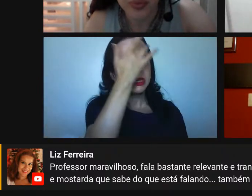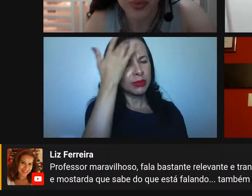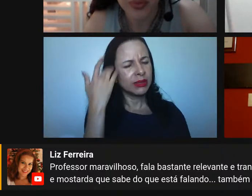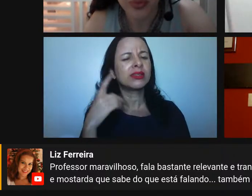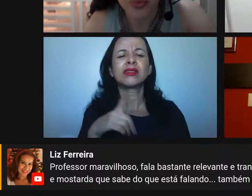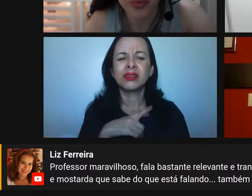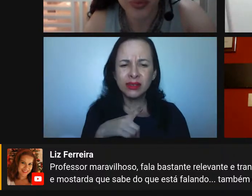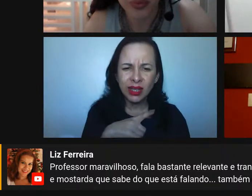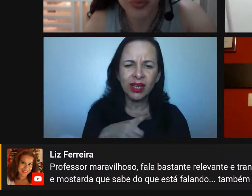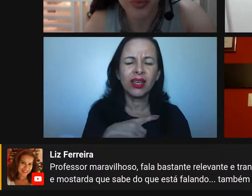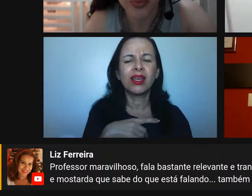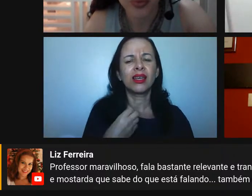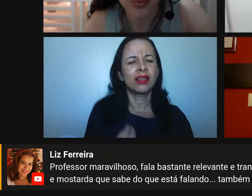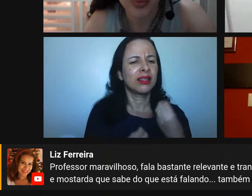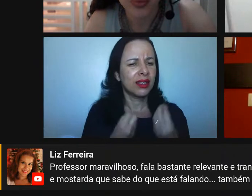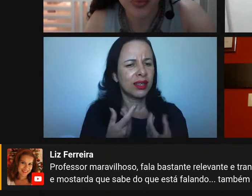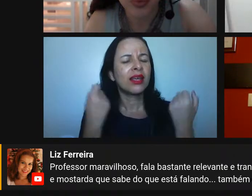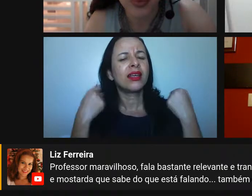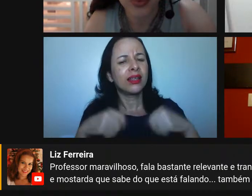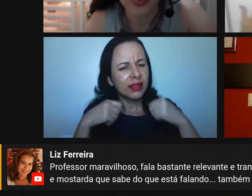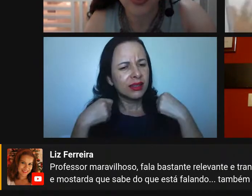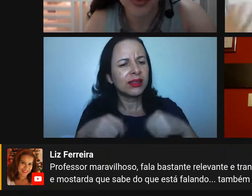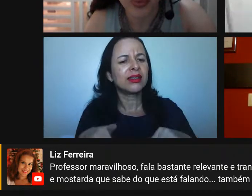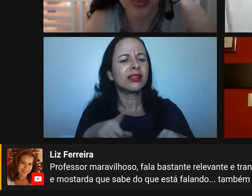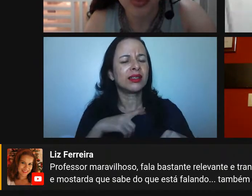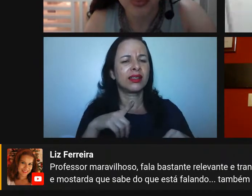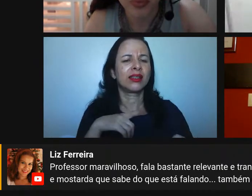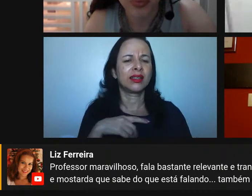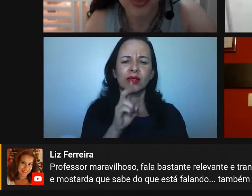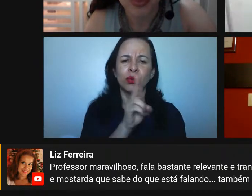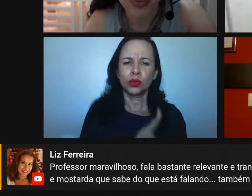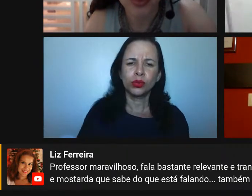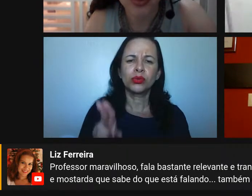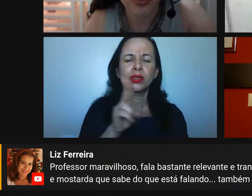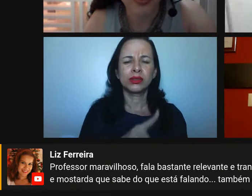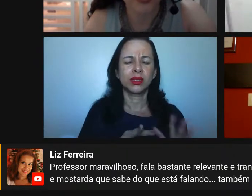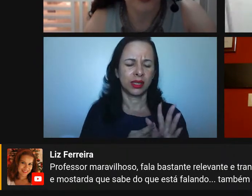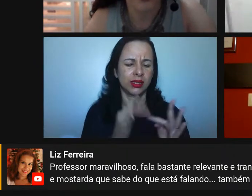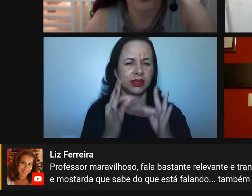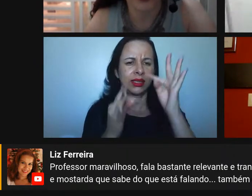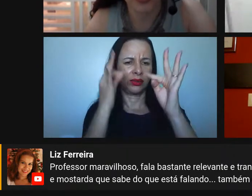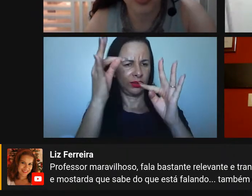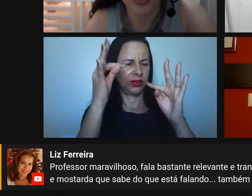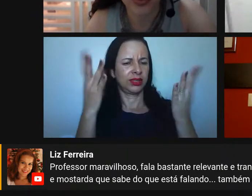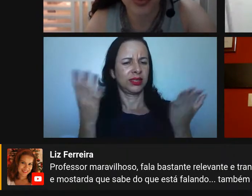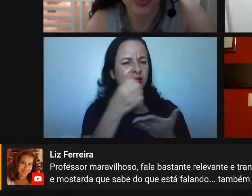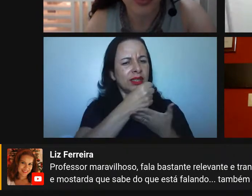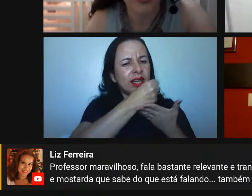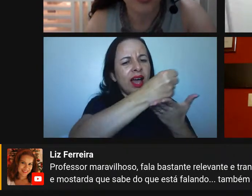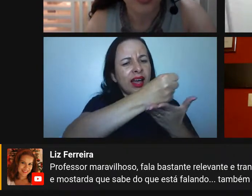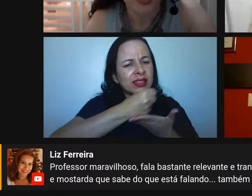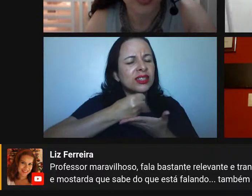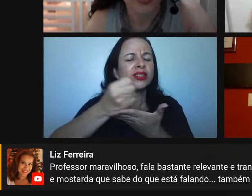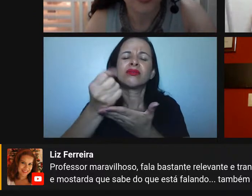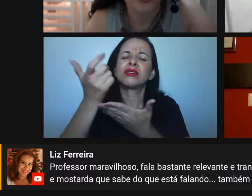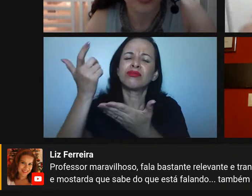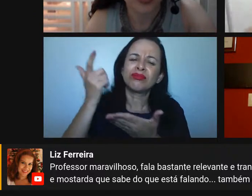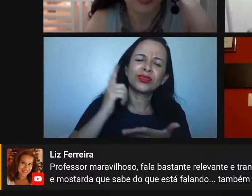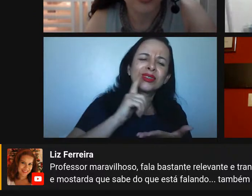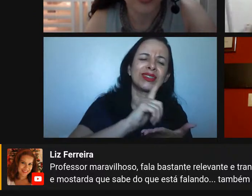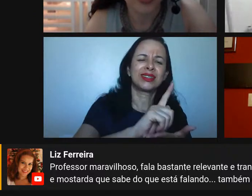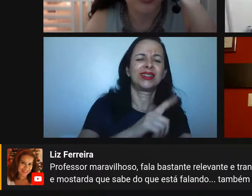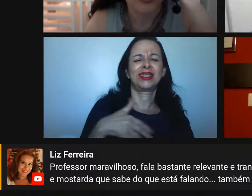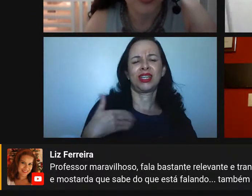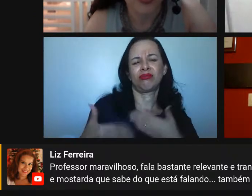dispositivo de se ela possa né transpor isso não é para que isso não seja uma limitação que para a vida dela que ela